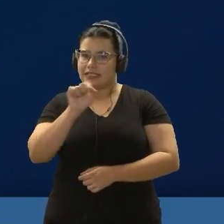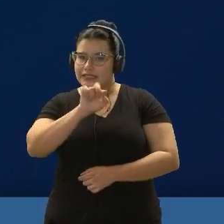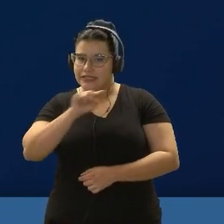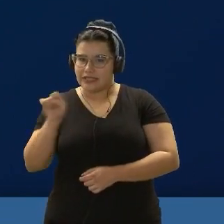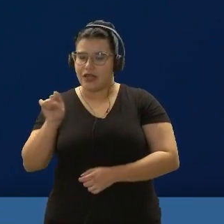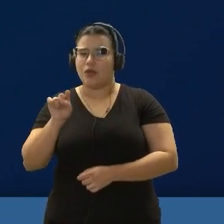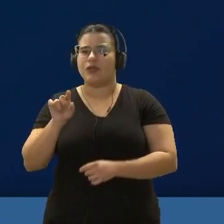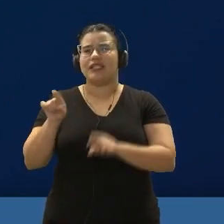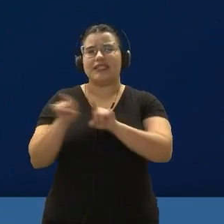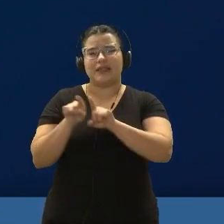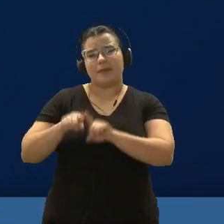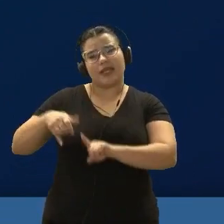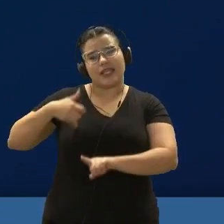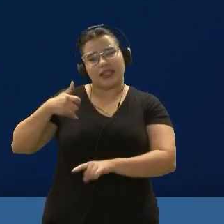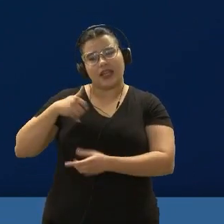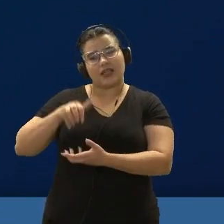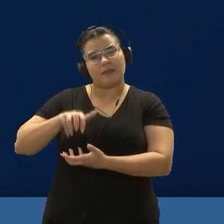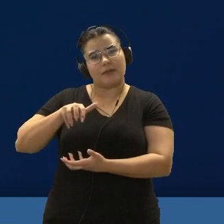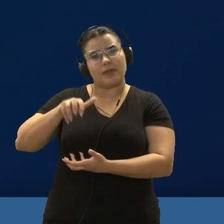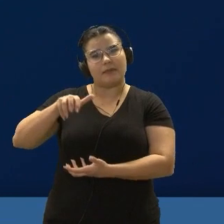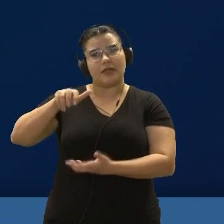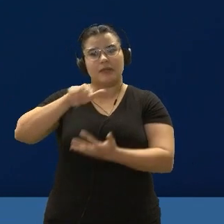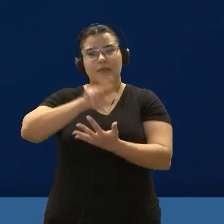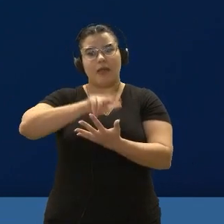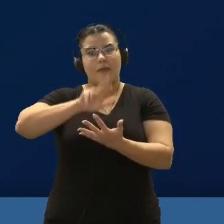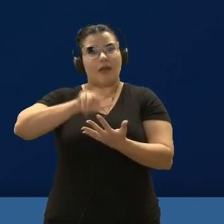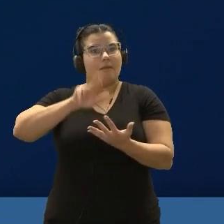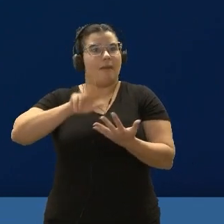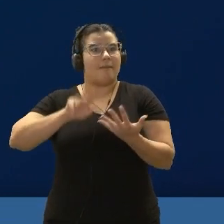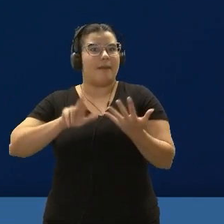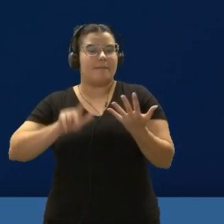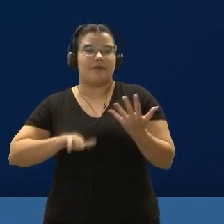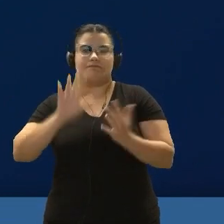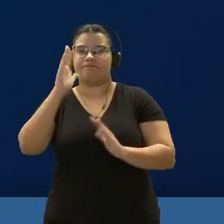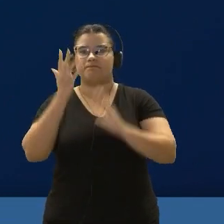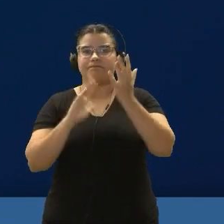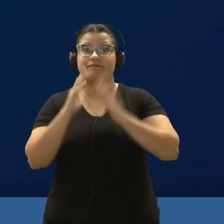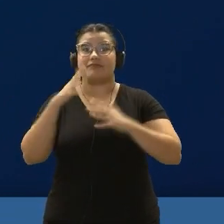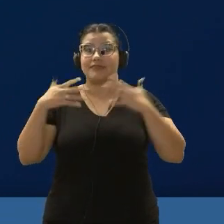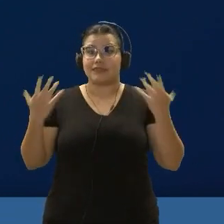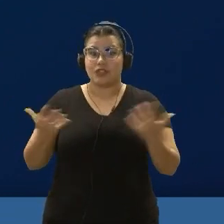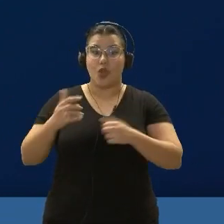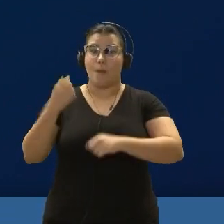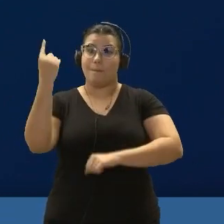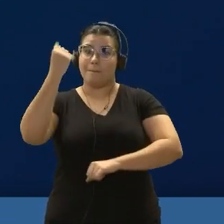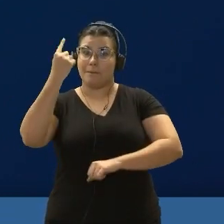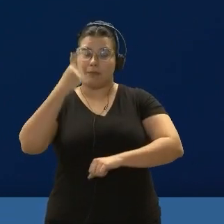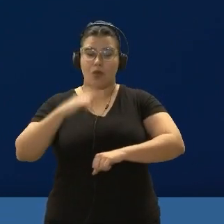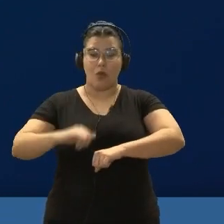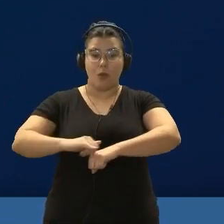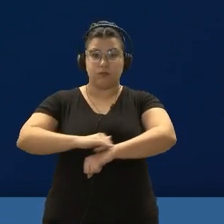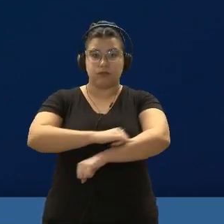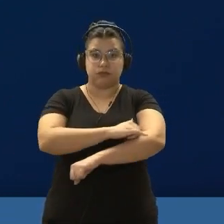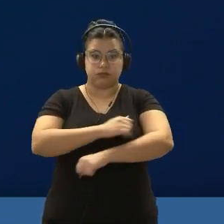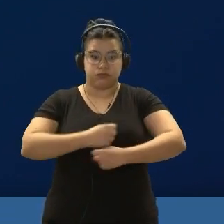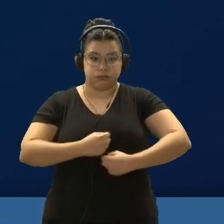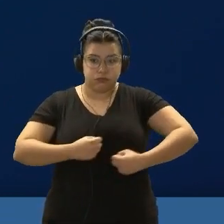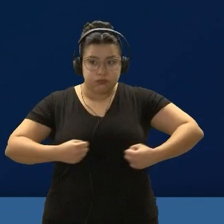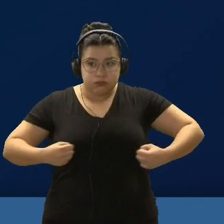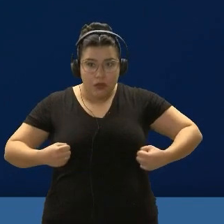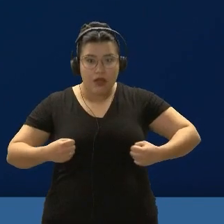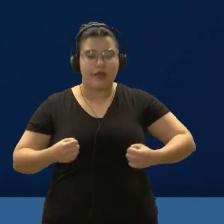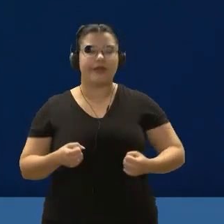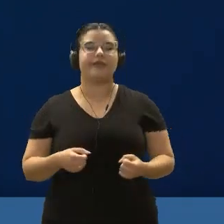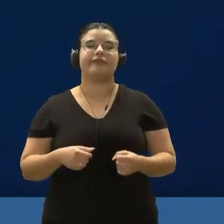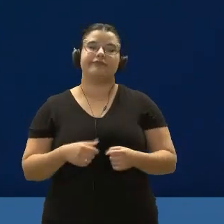da idade, o estresse oxidativo, a aterosclerose. Quer dizer, a obesidade que começa pela obesidade visceral acaba